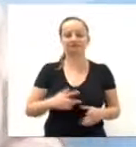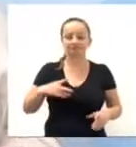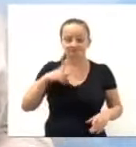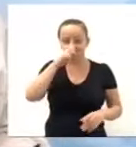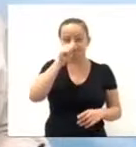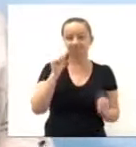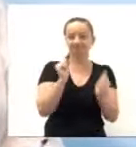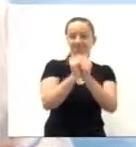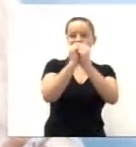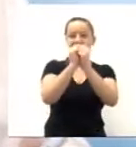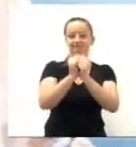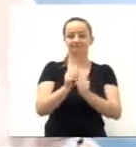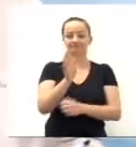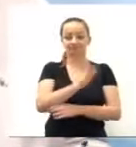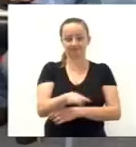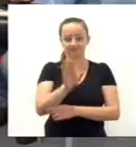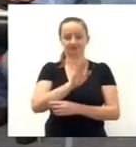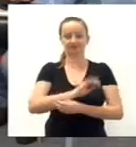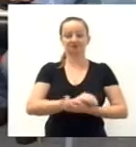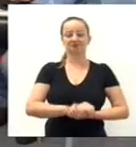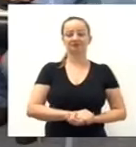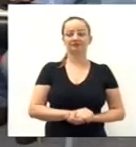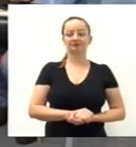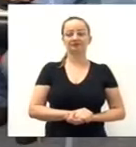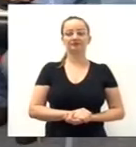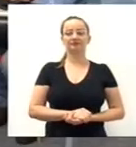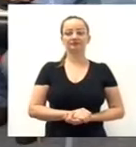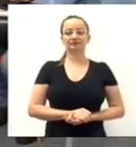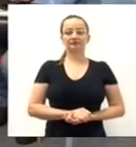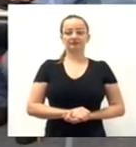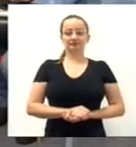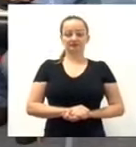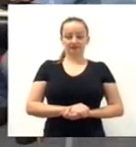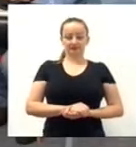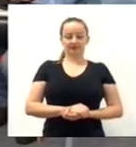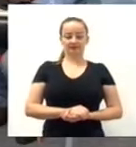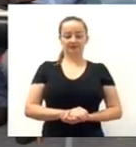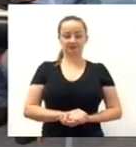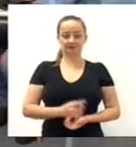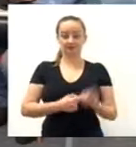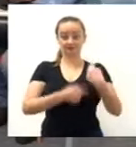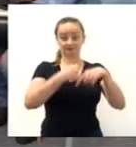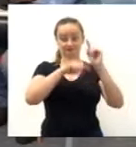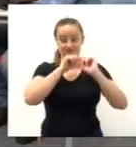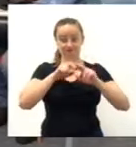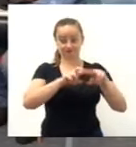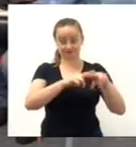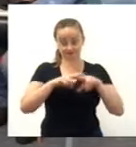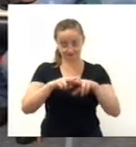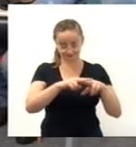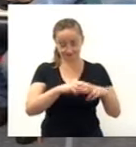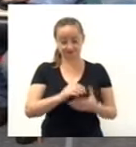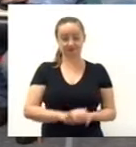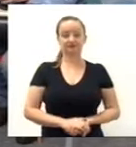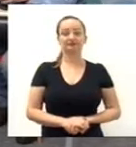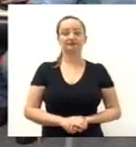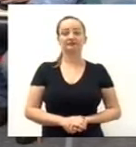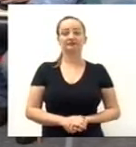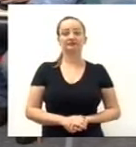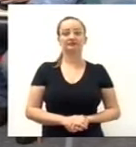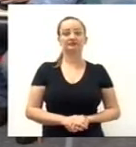aí com seus alunos aí. Bom, recapitulando. Para recapitular, eu passei uma